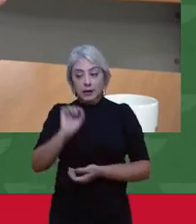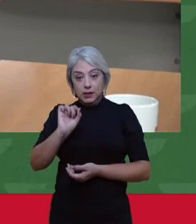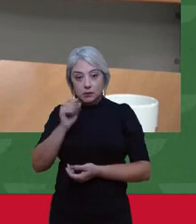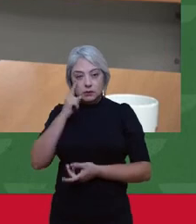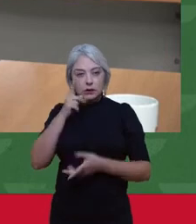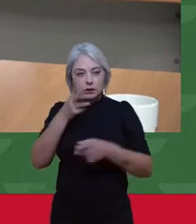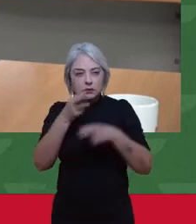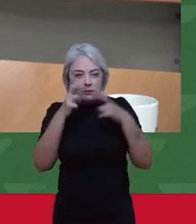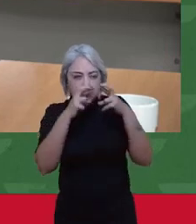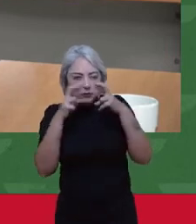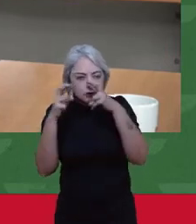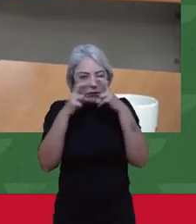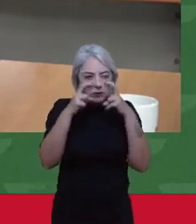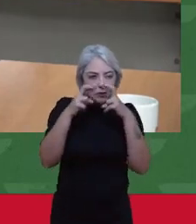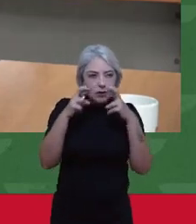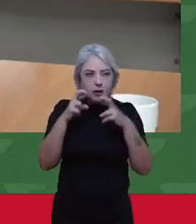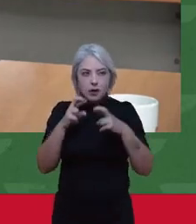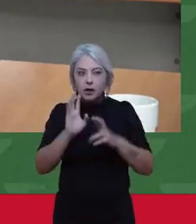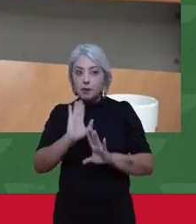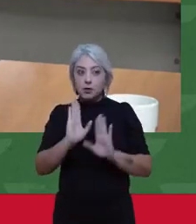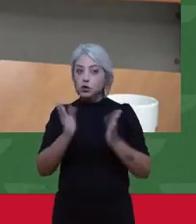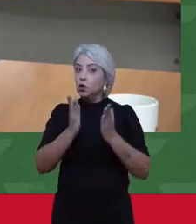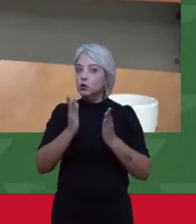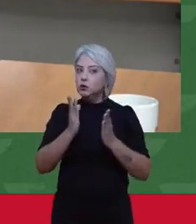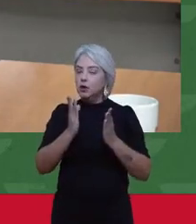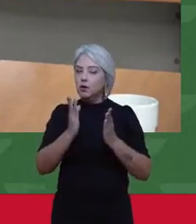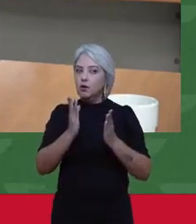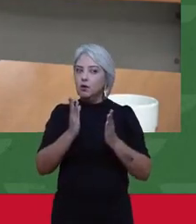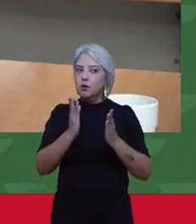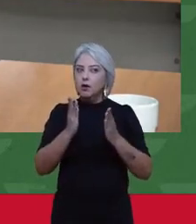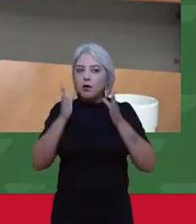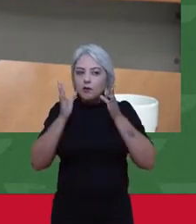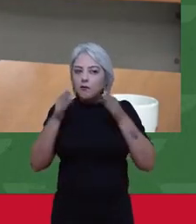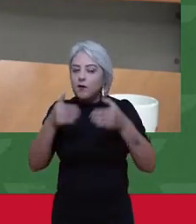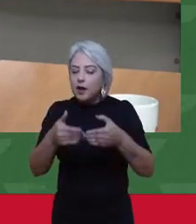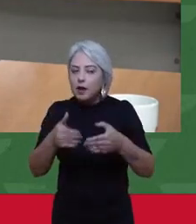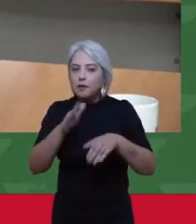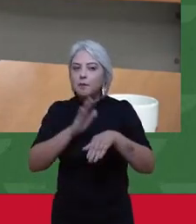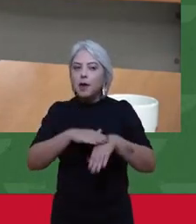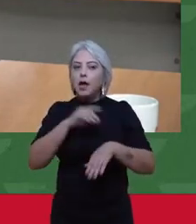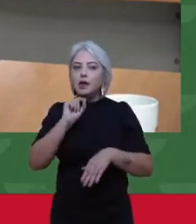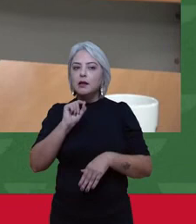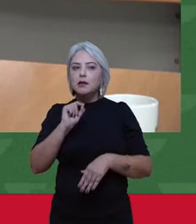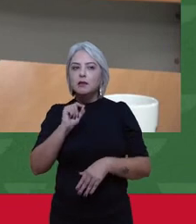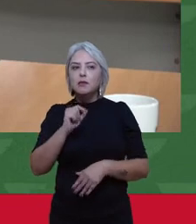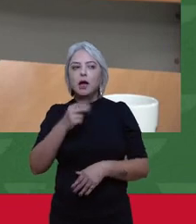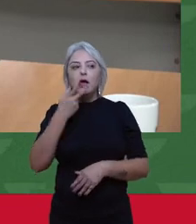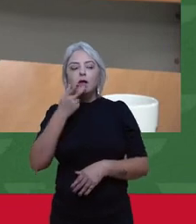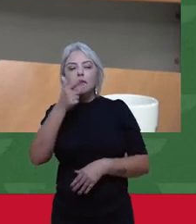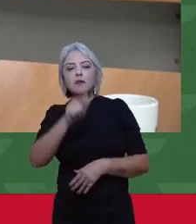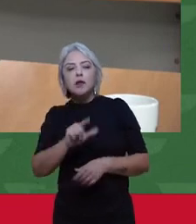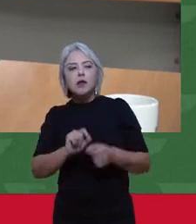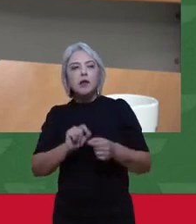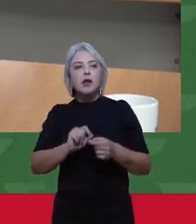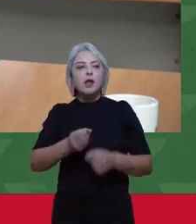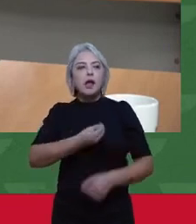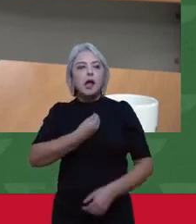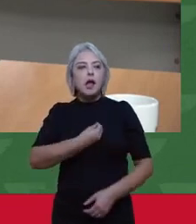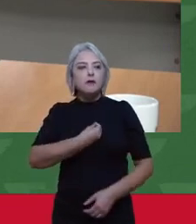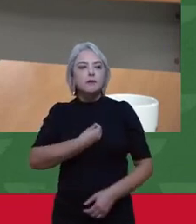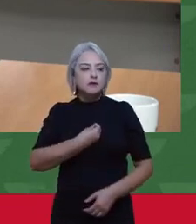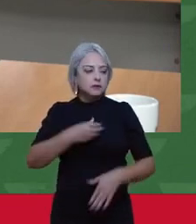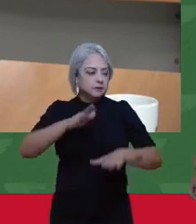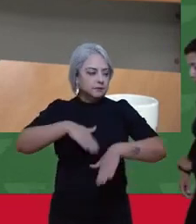sendo apurado. Mas nós não vamos falar disso hoje. Nós vamos nos focar mais nesse ponto para refletir exatamente a vida